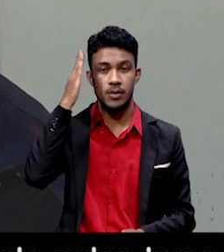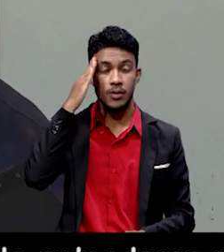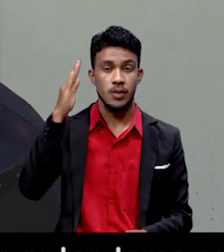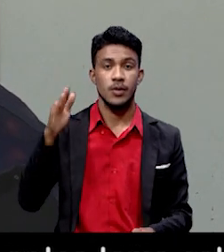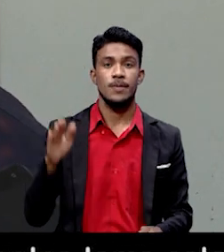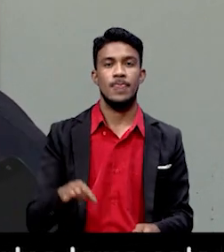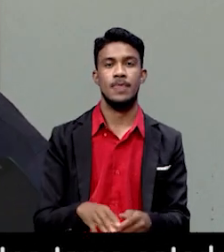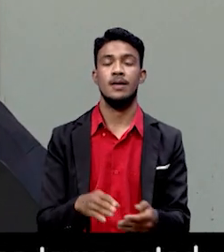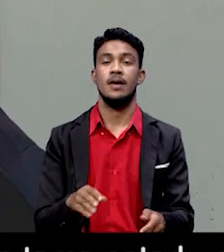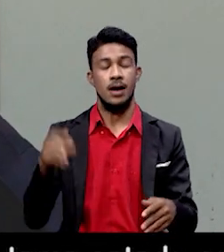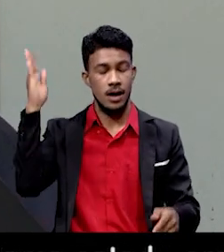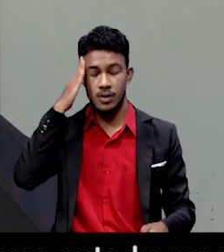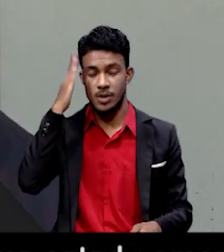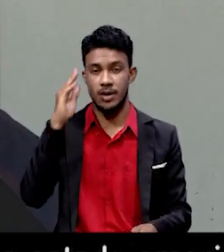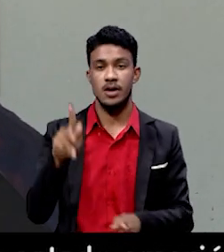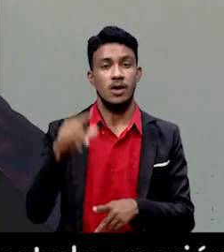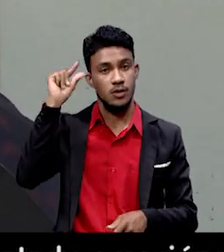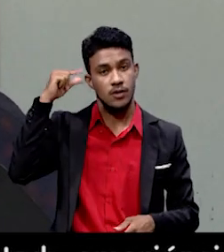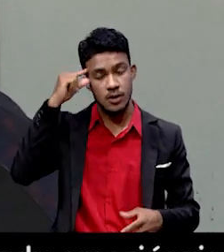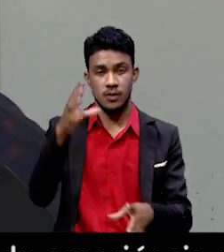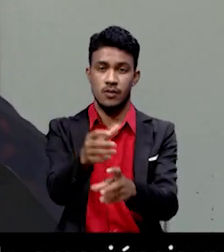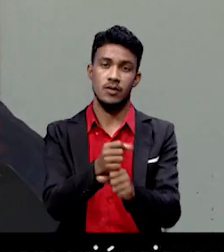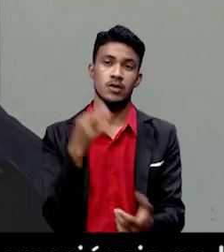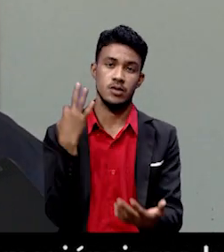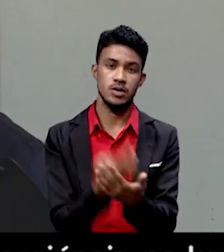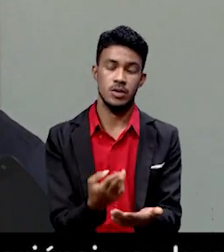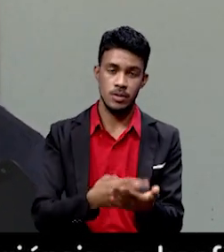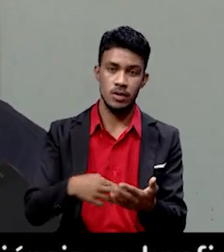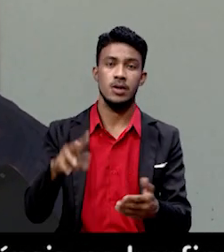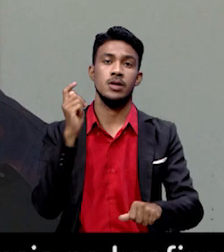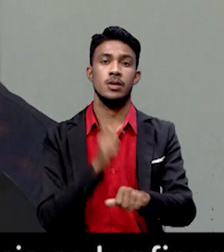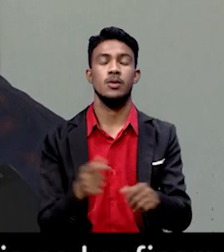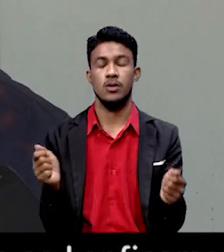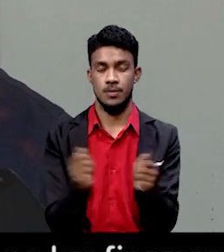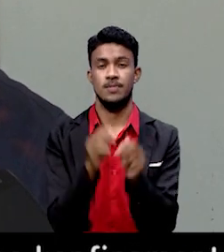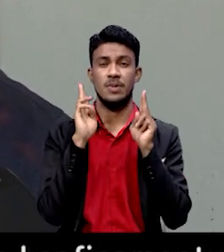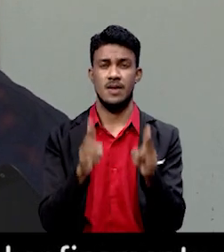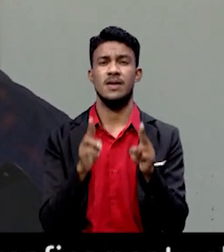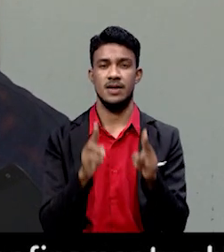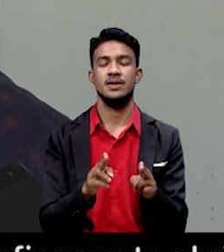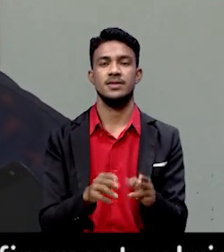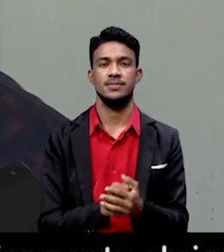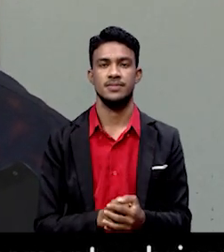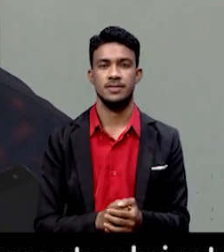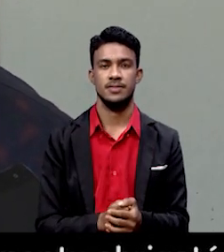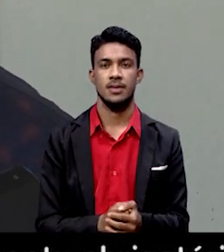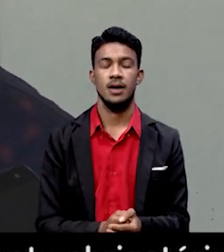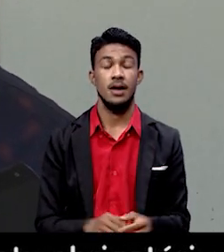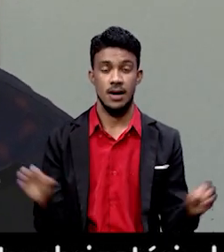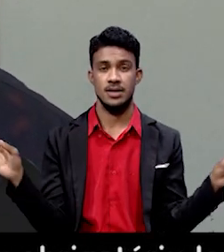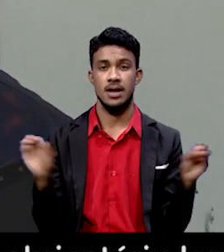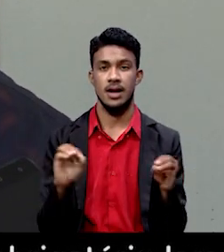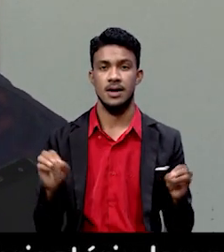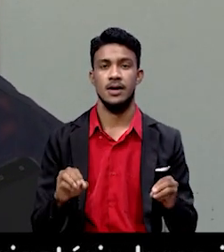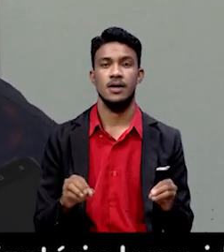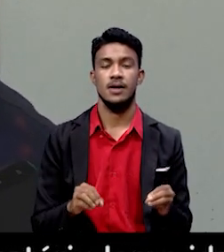foti osang nebe ame alokan ane situasaun ne tengke atende ho emergensia. Tengke lalais. Selai